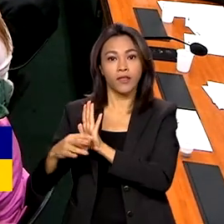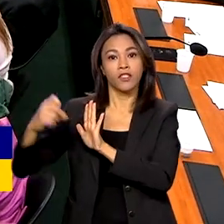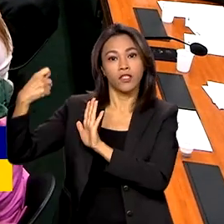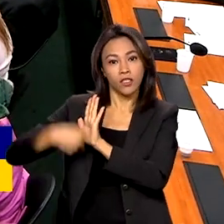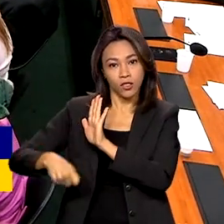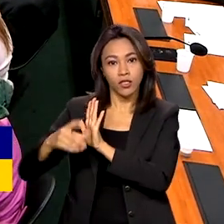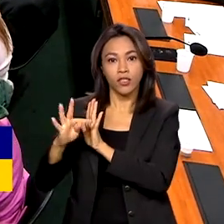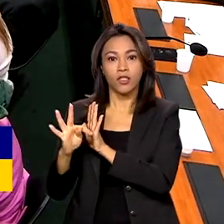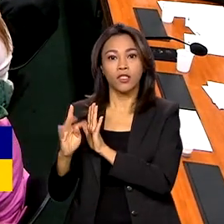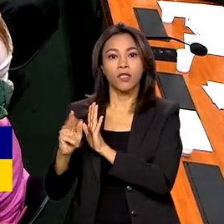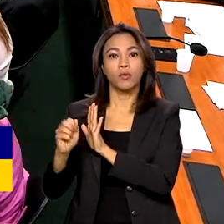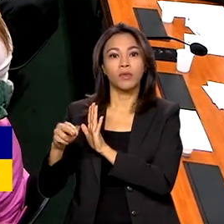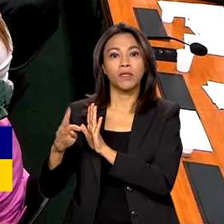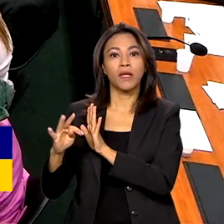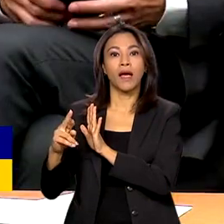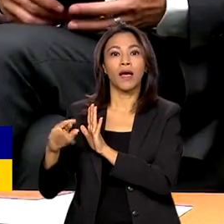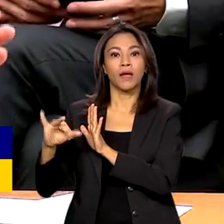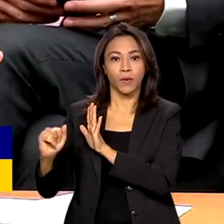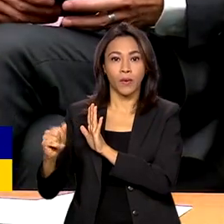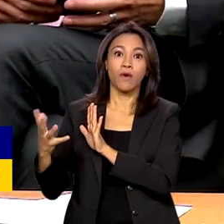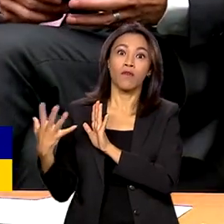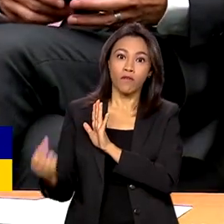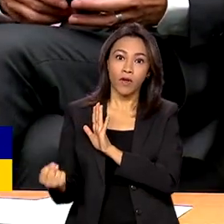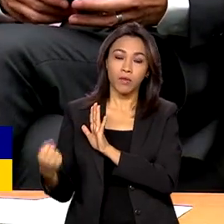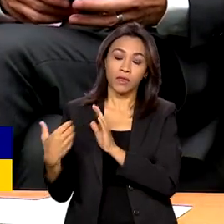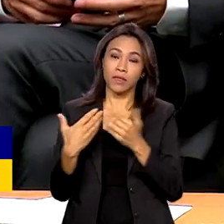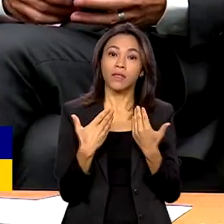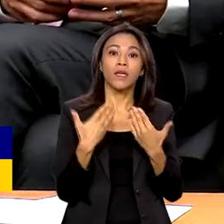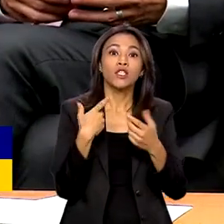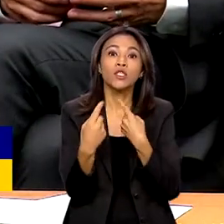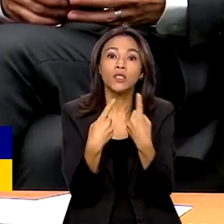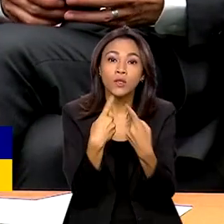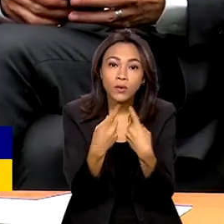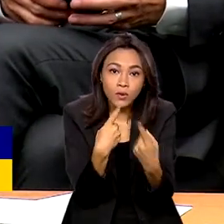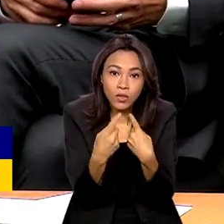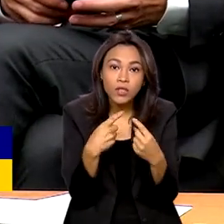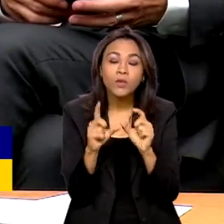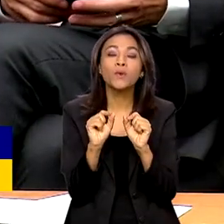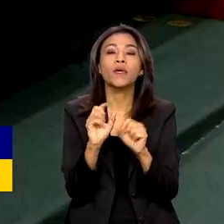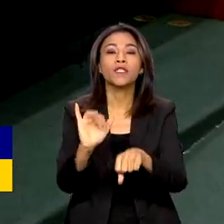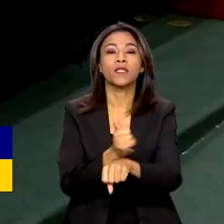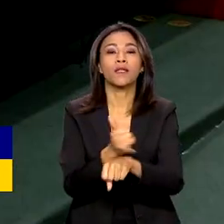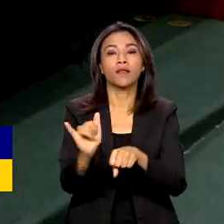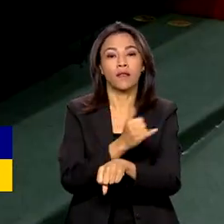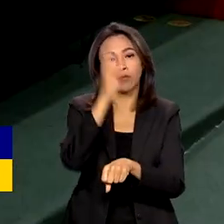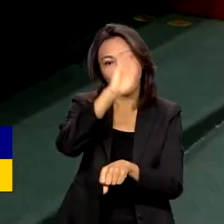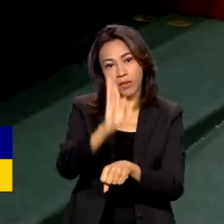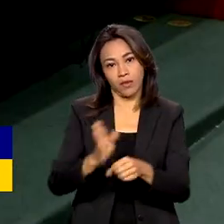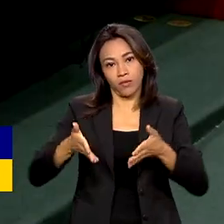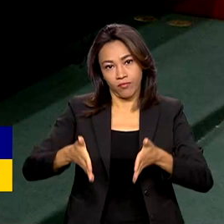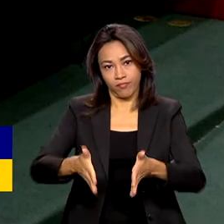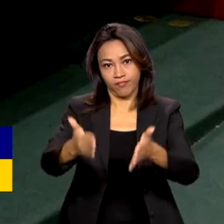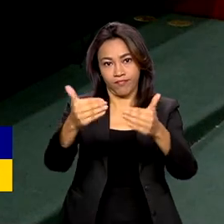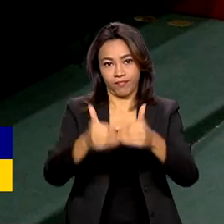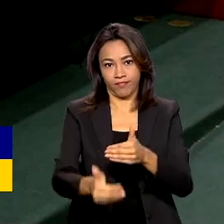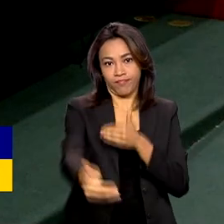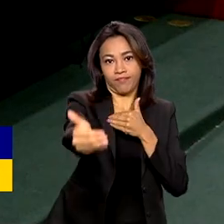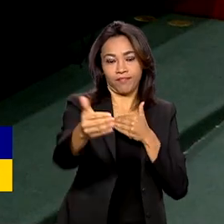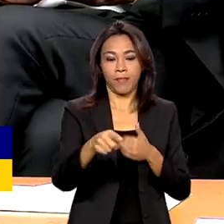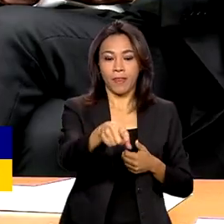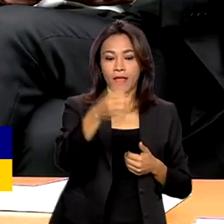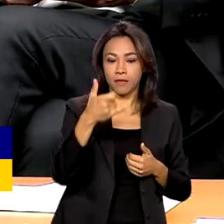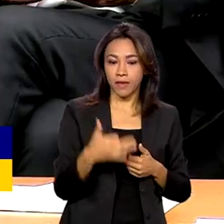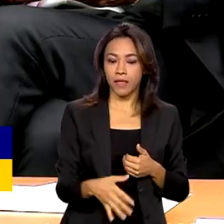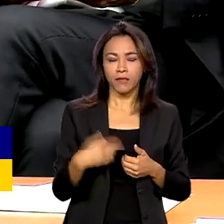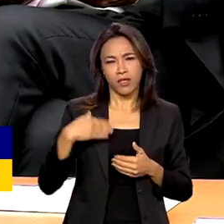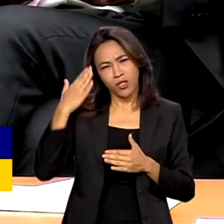nós vamos abrir uma avenida para discutir o que é estratégico para o país o ministro da Fazenda diz que não vê problemas